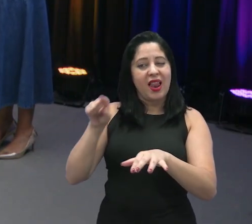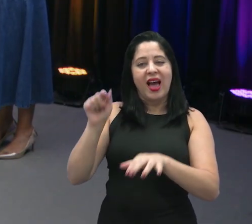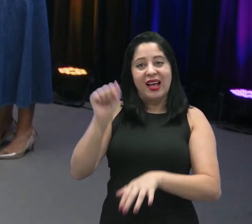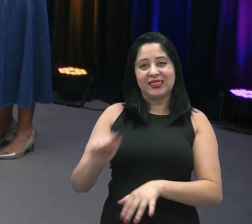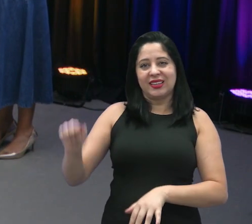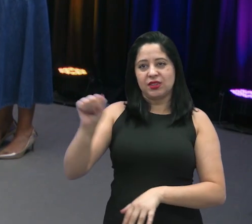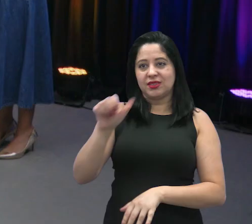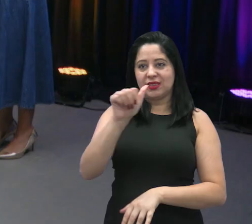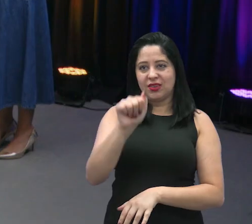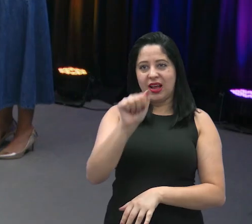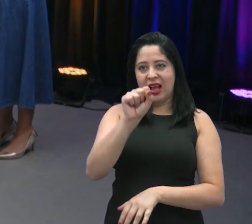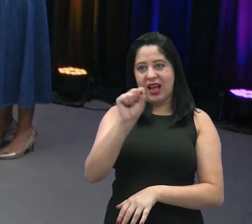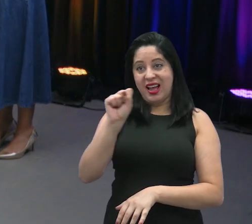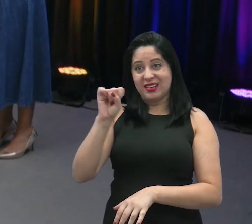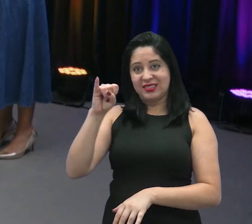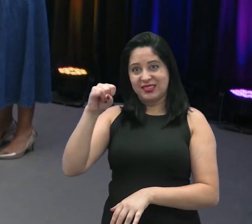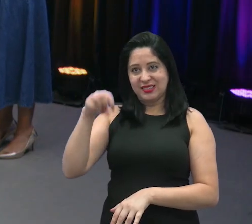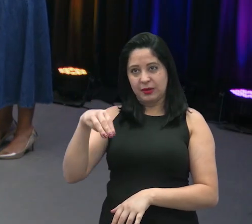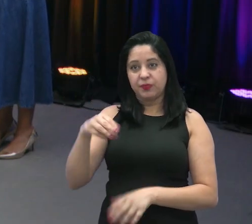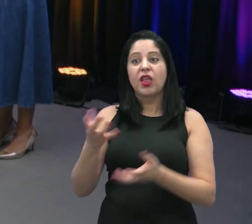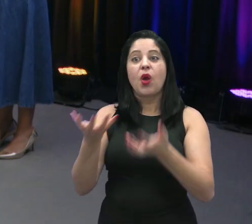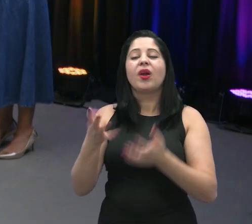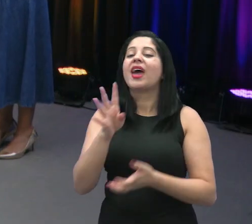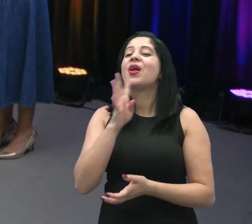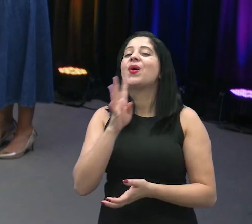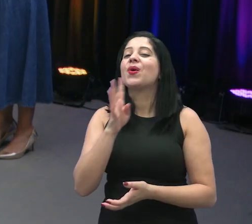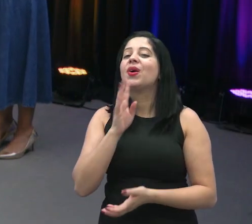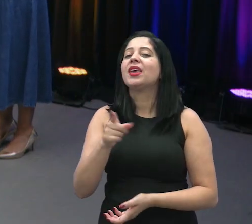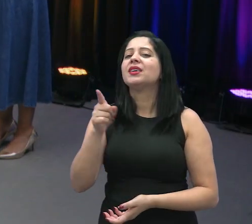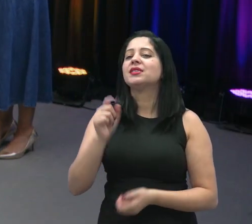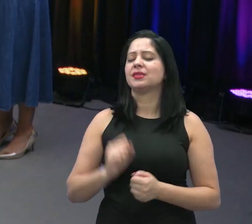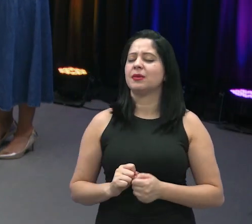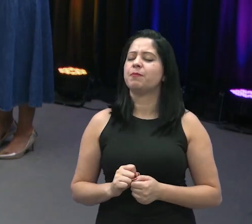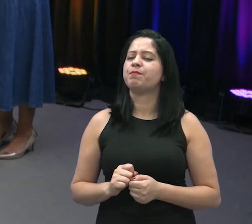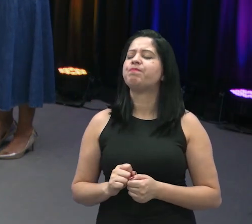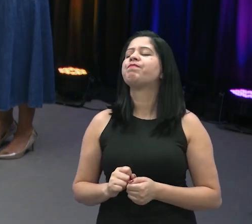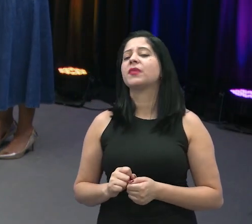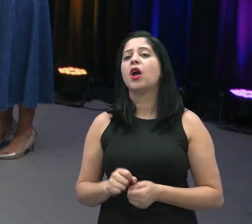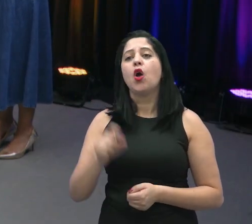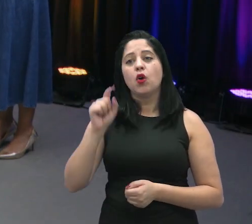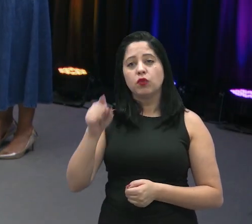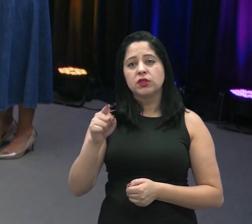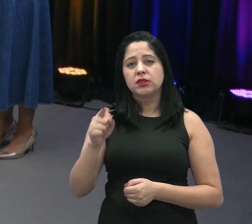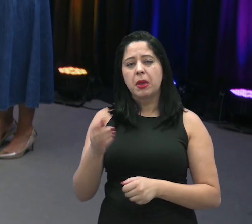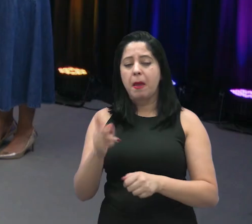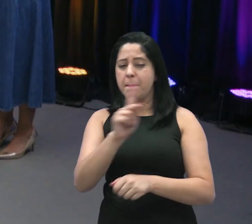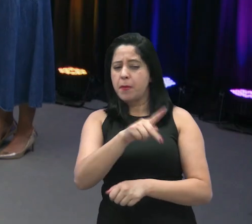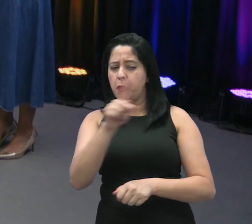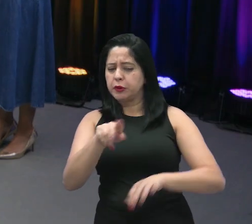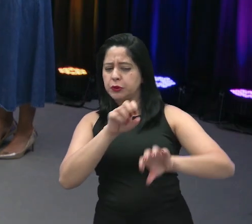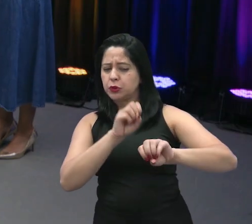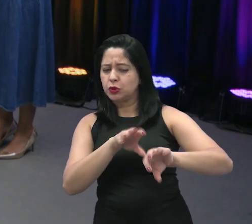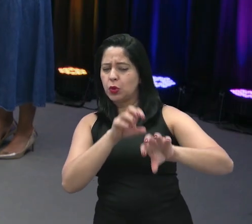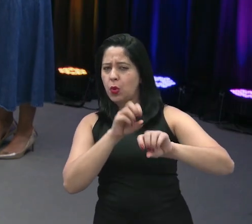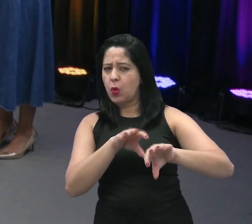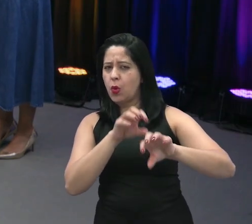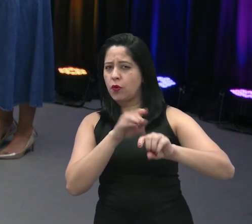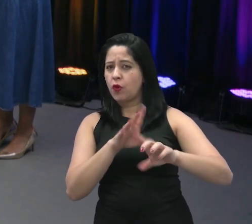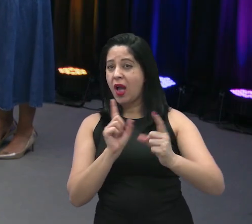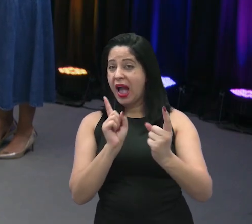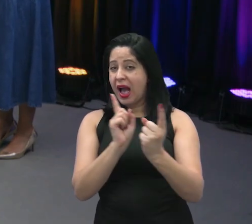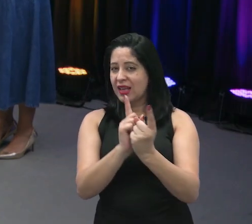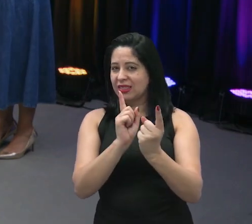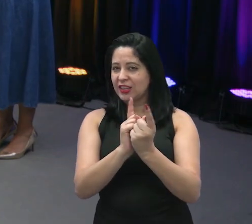feito dentro da ASSIM através de você. Então, a gente quer conhecer um pouquinho mais e entender quanto tempo você ministra aulas, né,